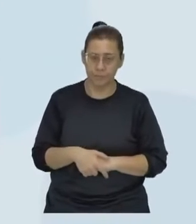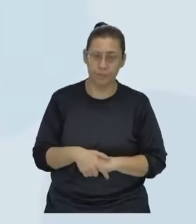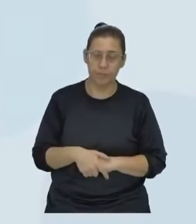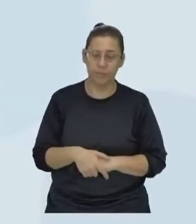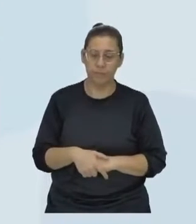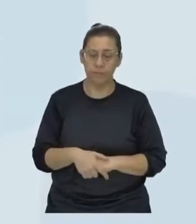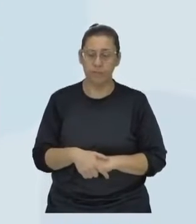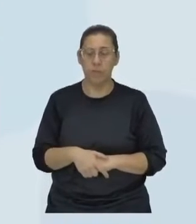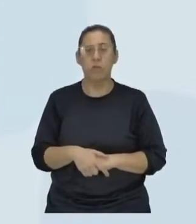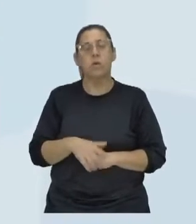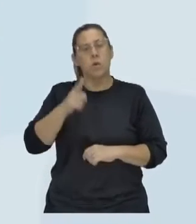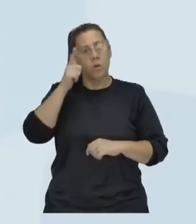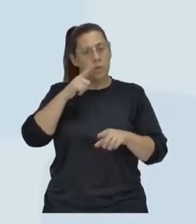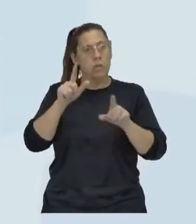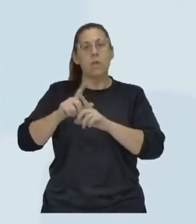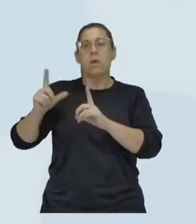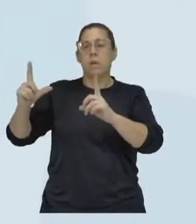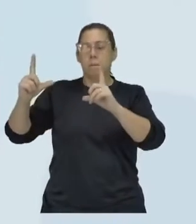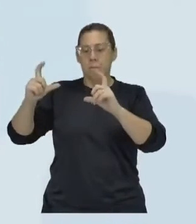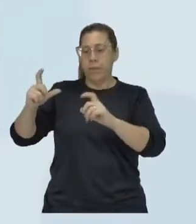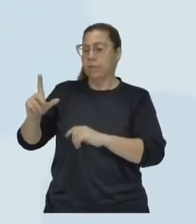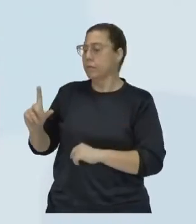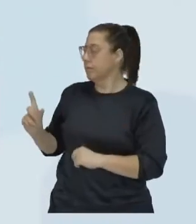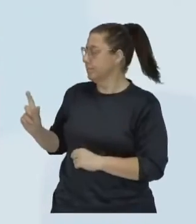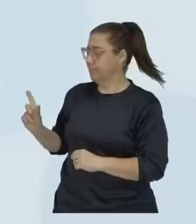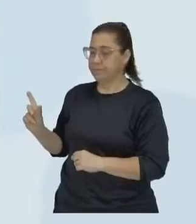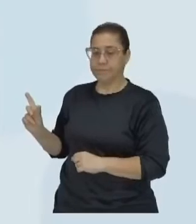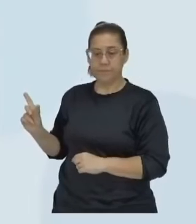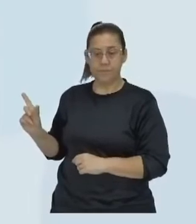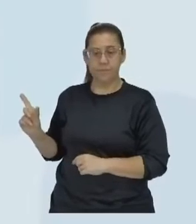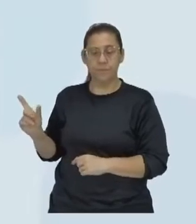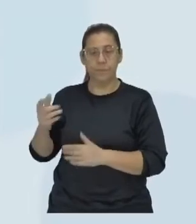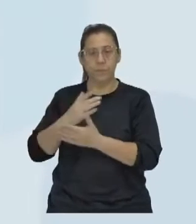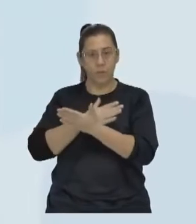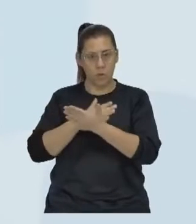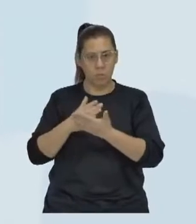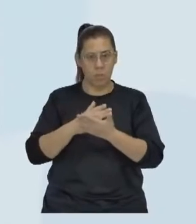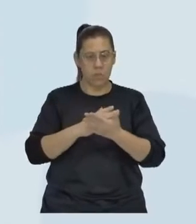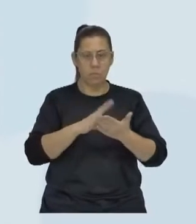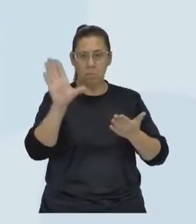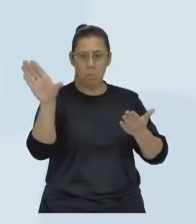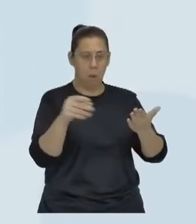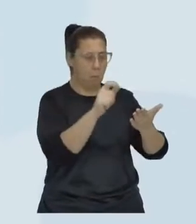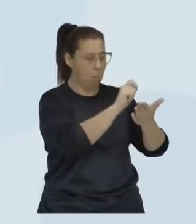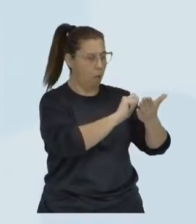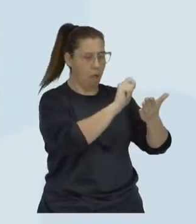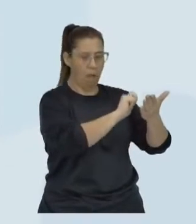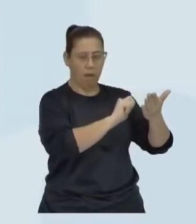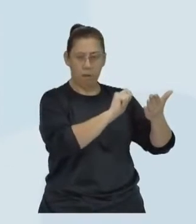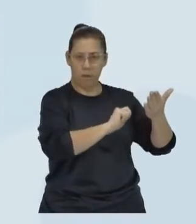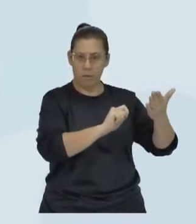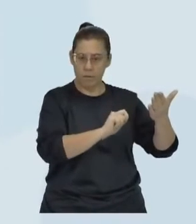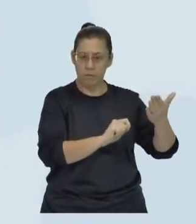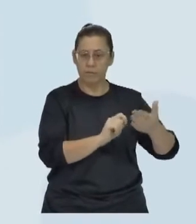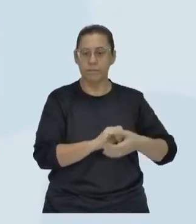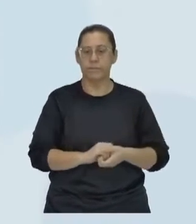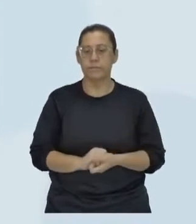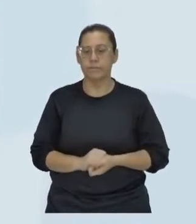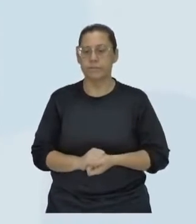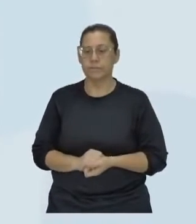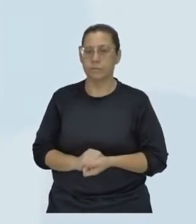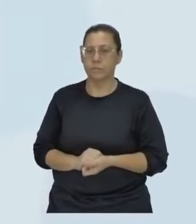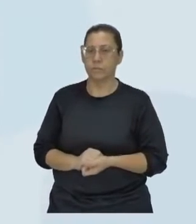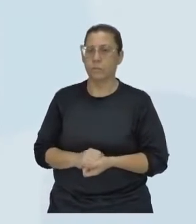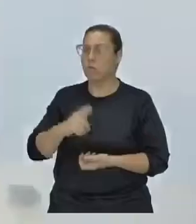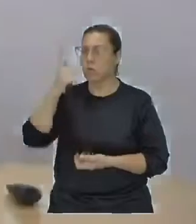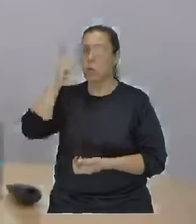também dá para dar um print nessa tela e começar a fazer umas anotações depois no caderno aí, tá? Acho que a gente